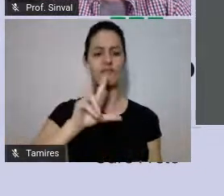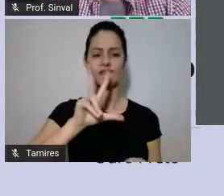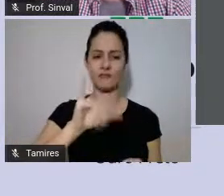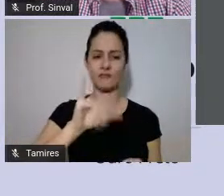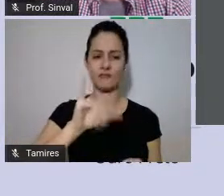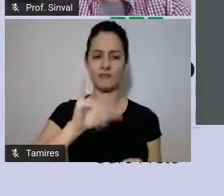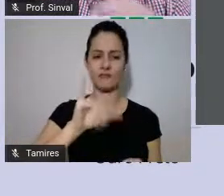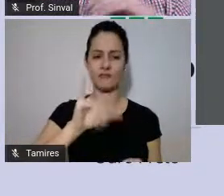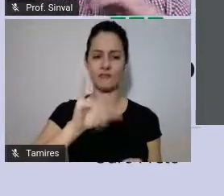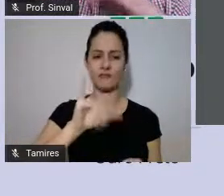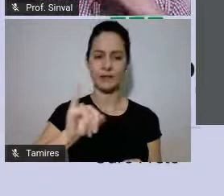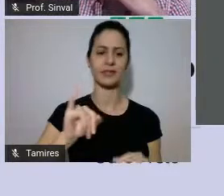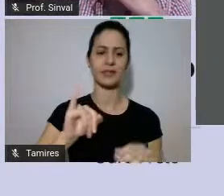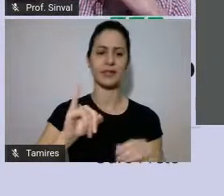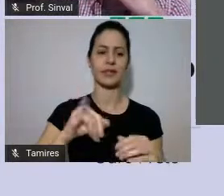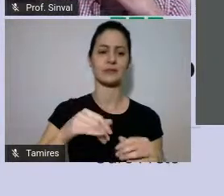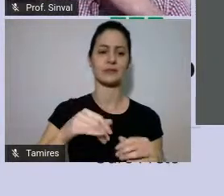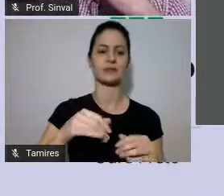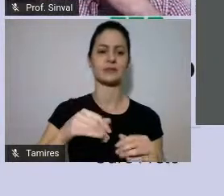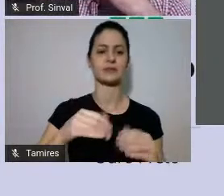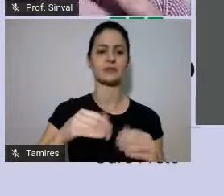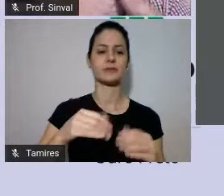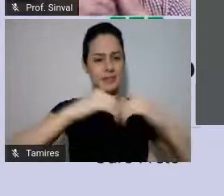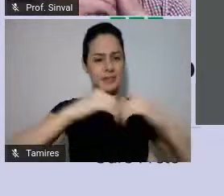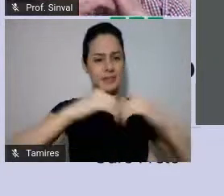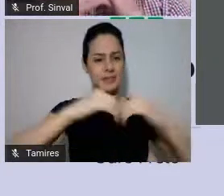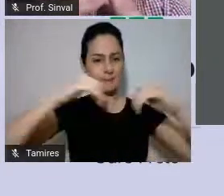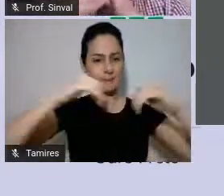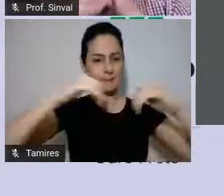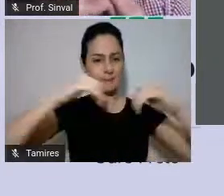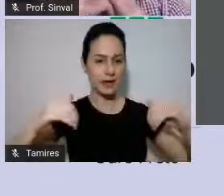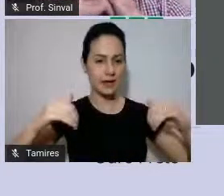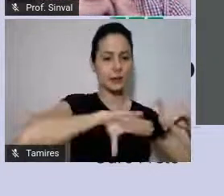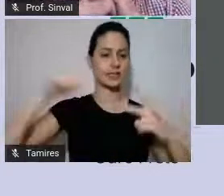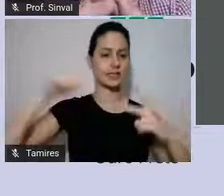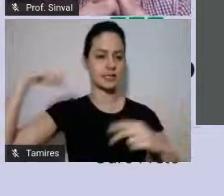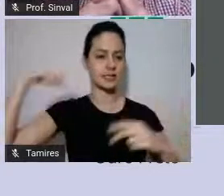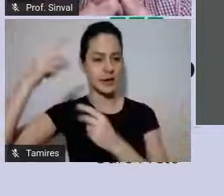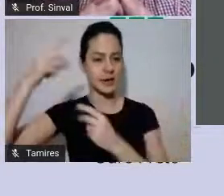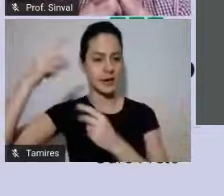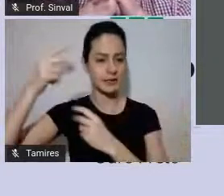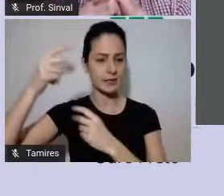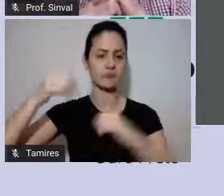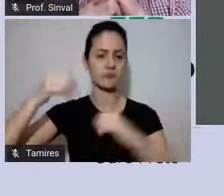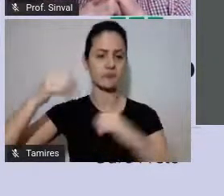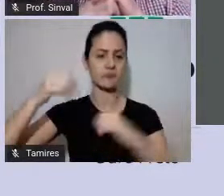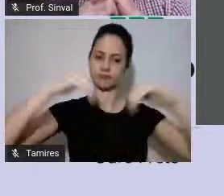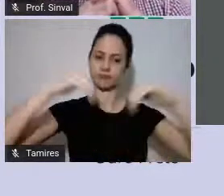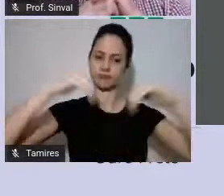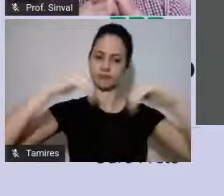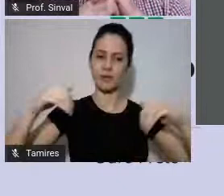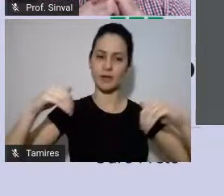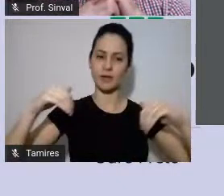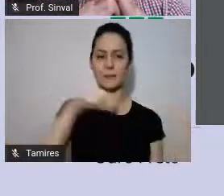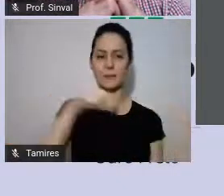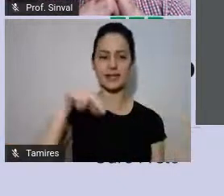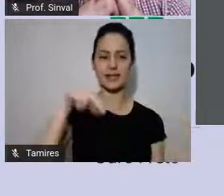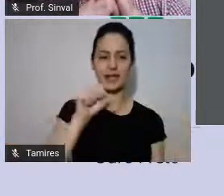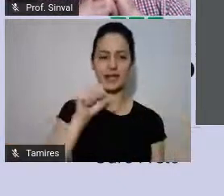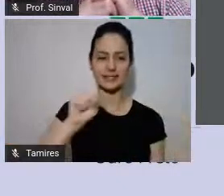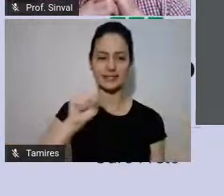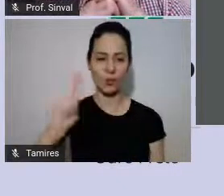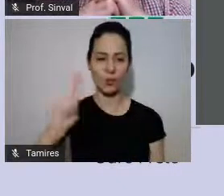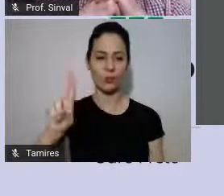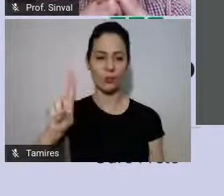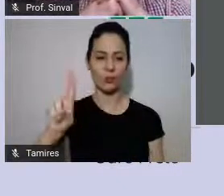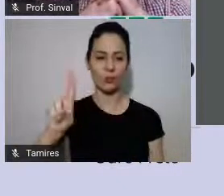coroa espanhola da coroa portuguesa, e o Nassau faz, então, uma grande festa pública, cívica,